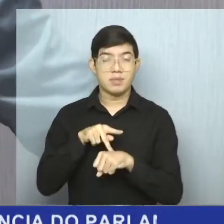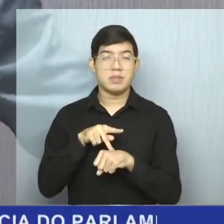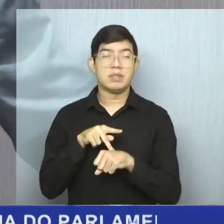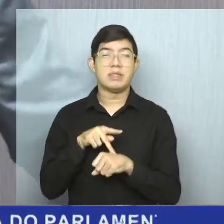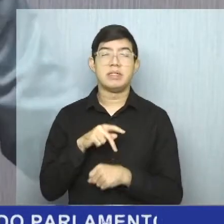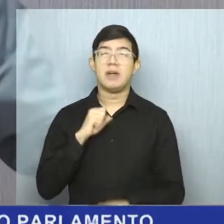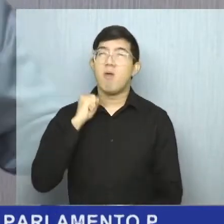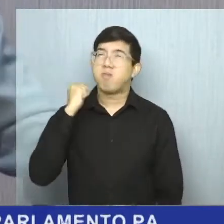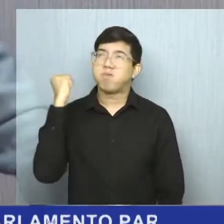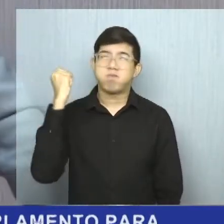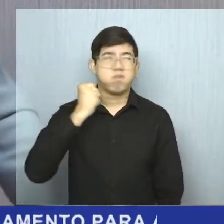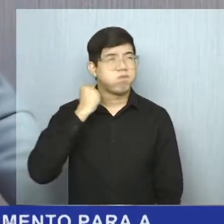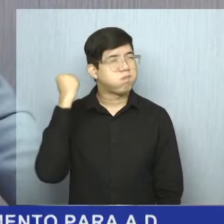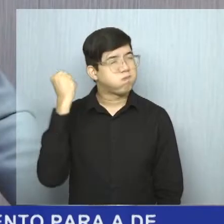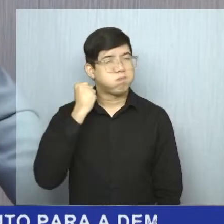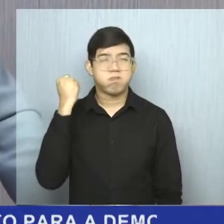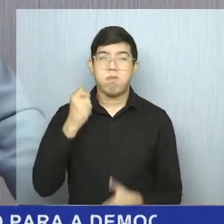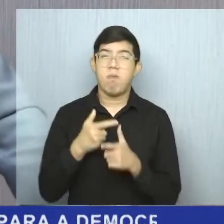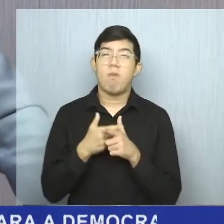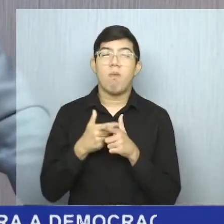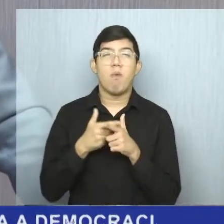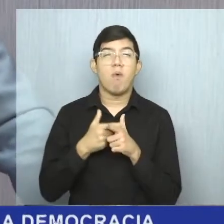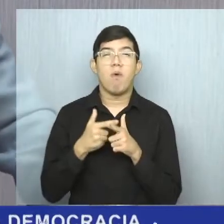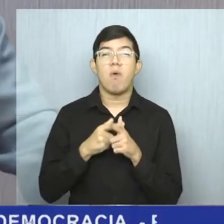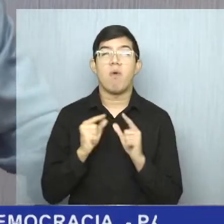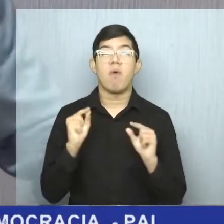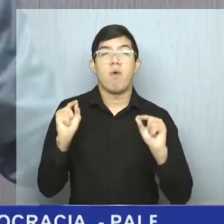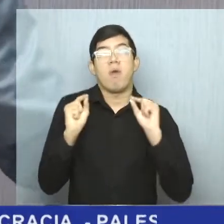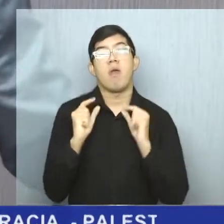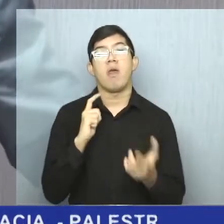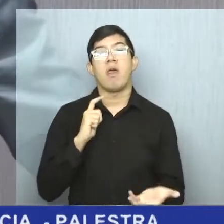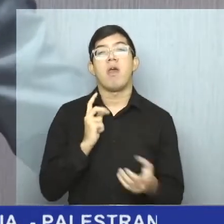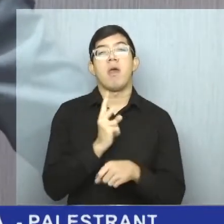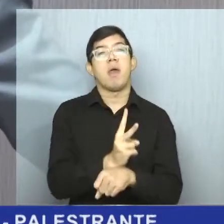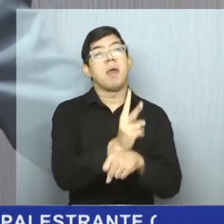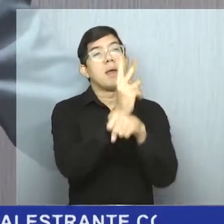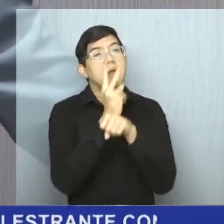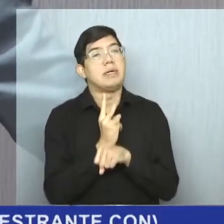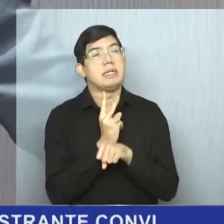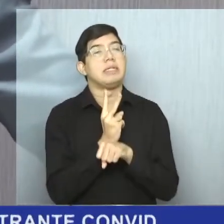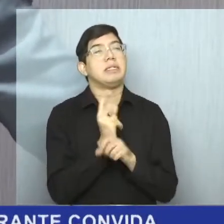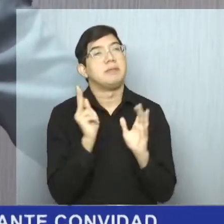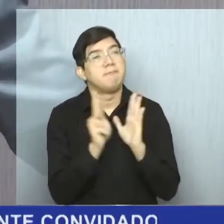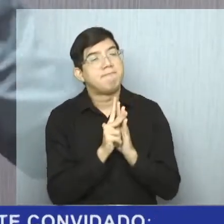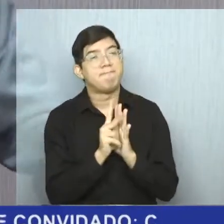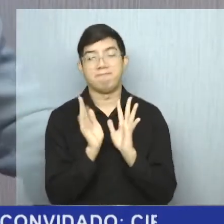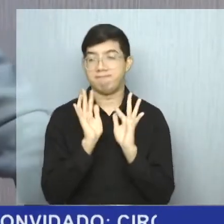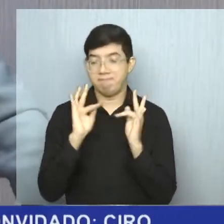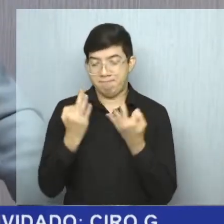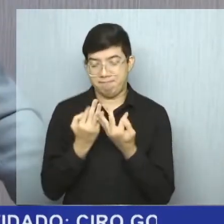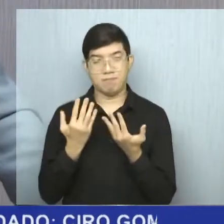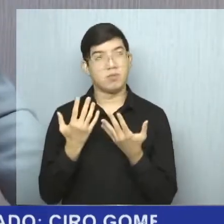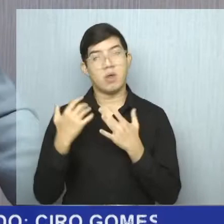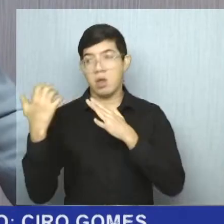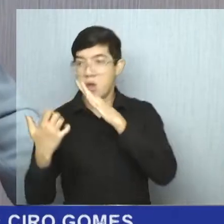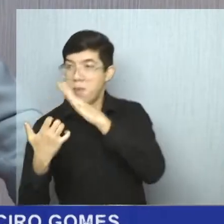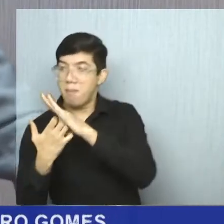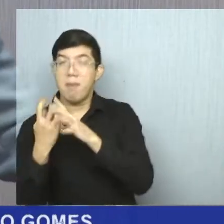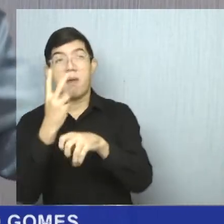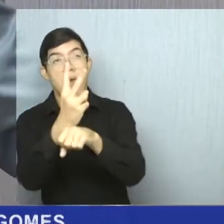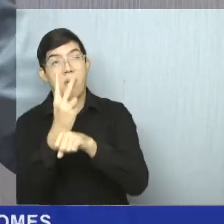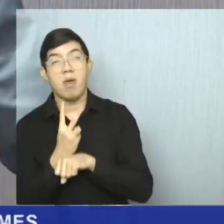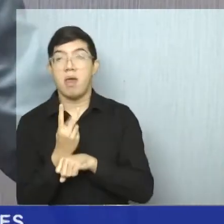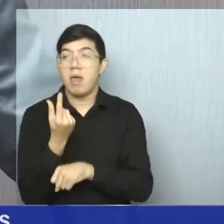grave, tão dramático, que é o colapso do crédito público e do crédito particular, das famílias e das empresas. Tomem nota